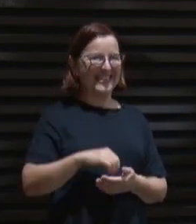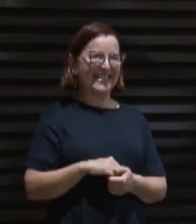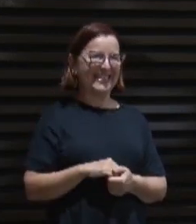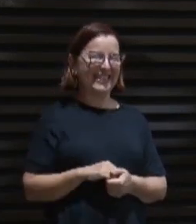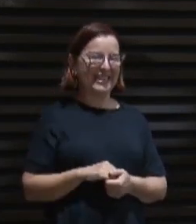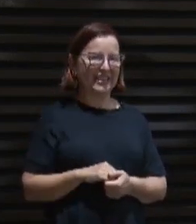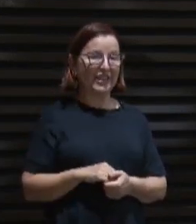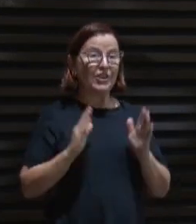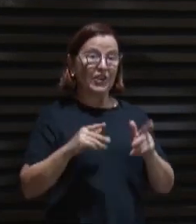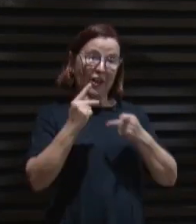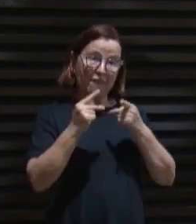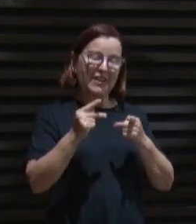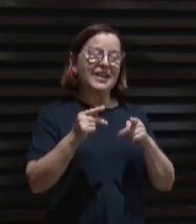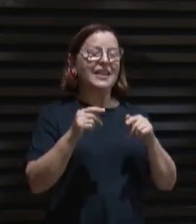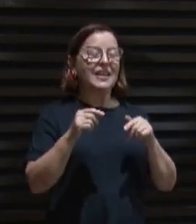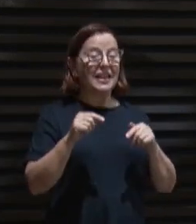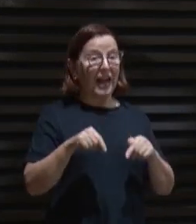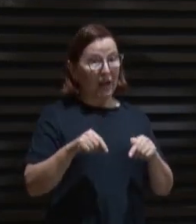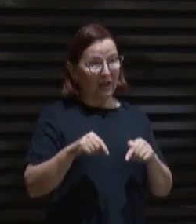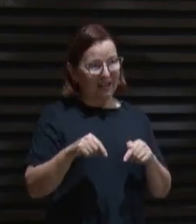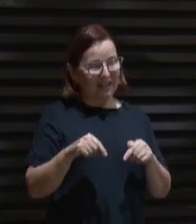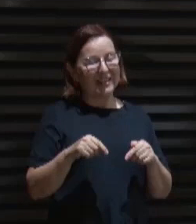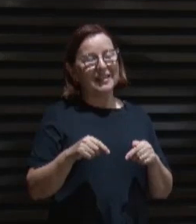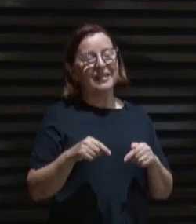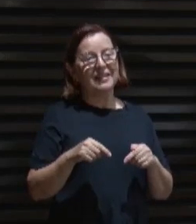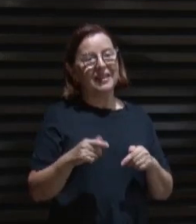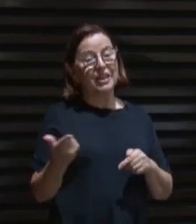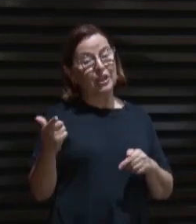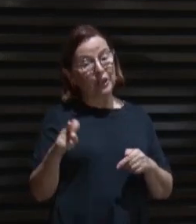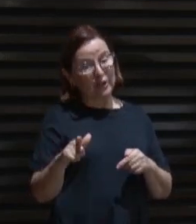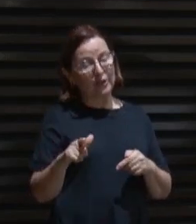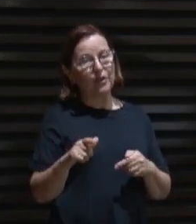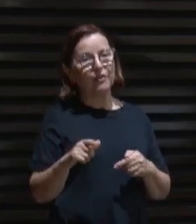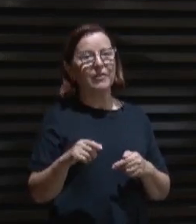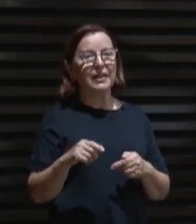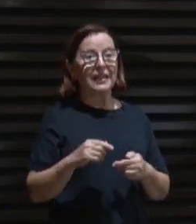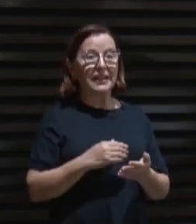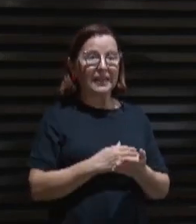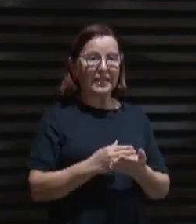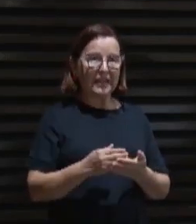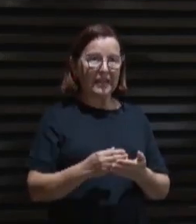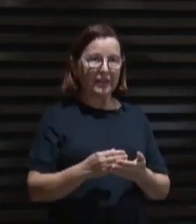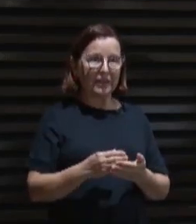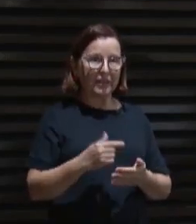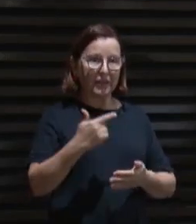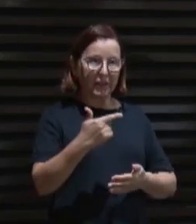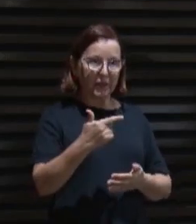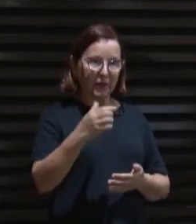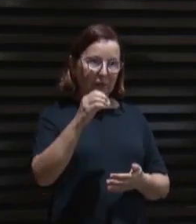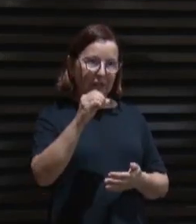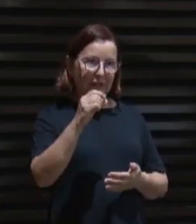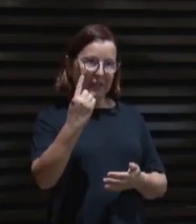Já falei isso aqui algumas vezes, vou repetir. Desde 2018, nós tiramos televisão da nossa